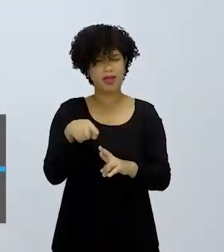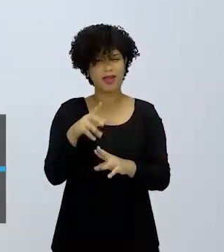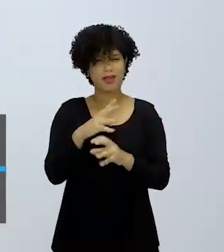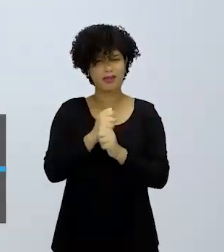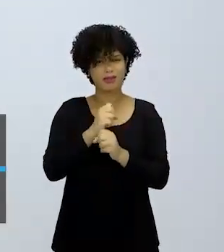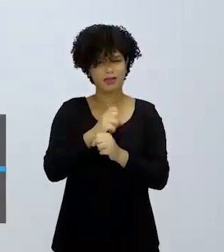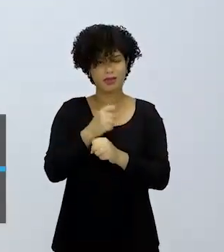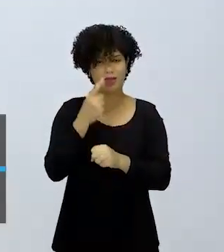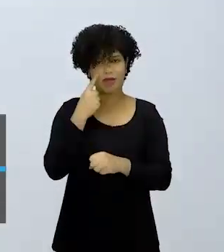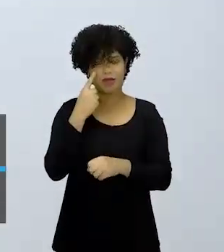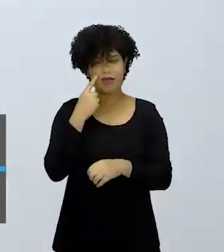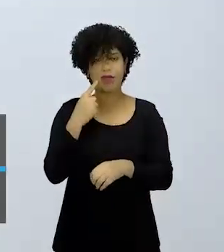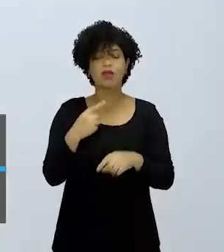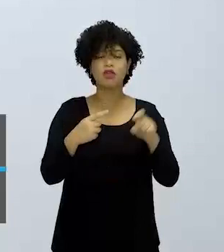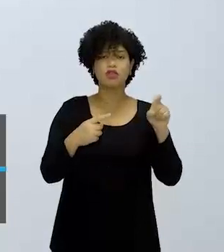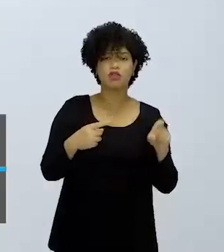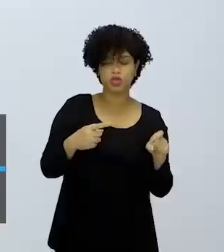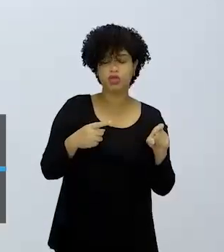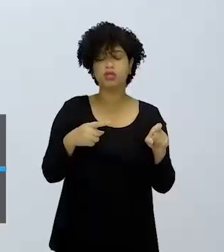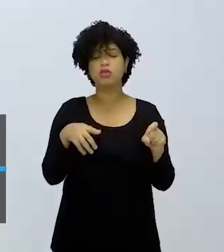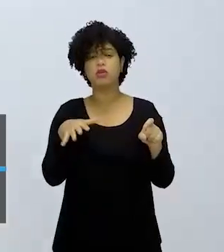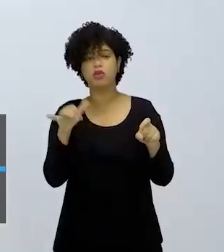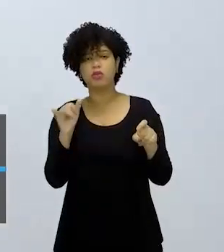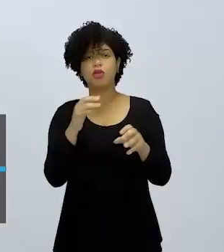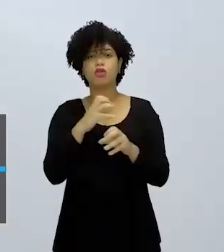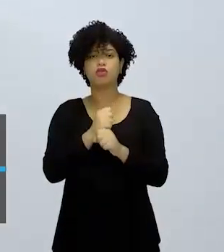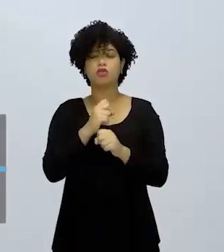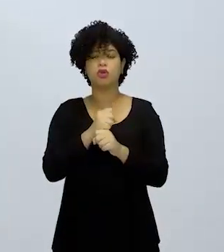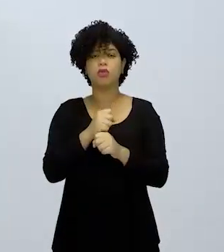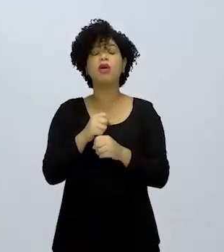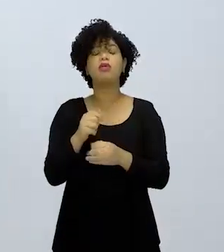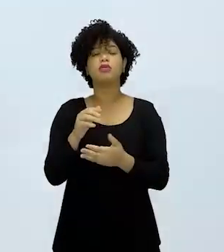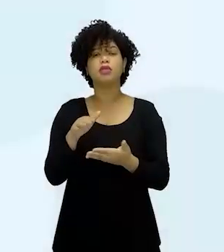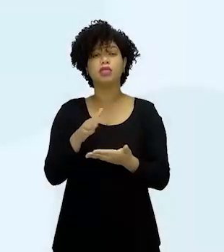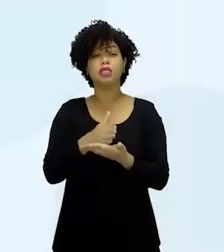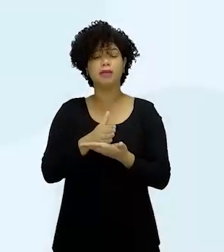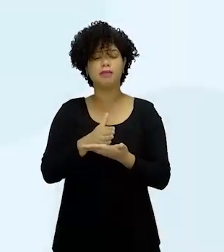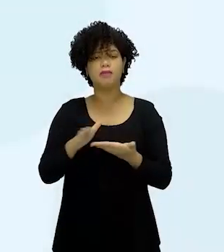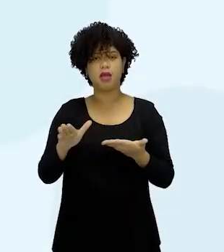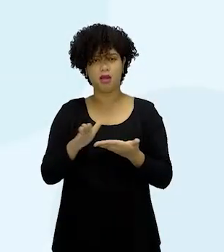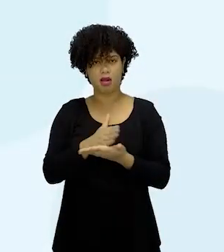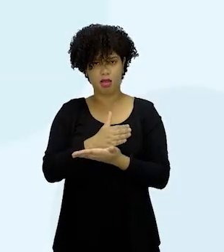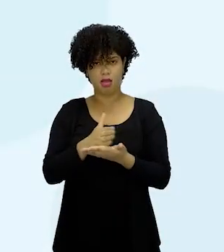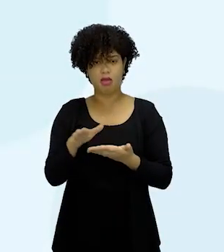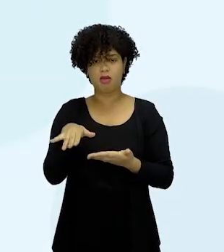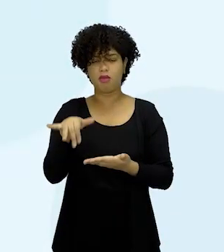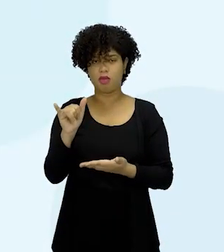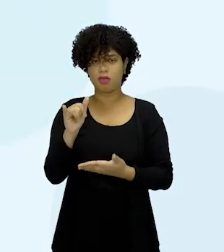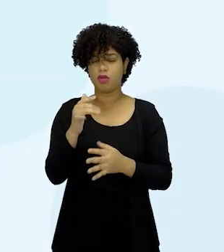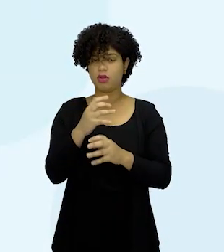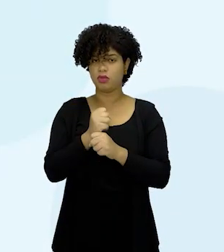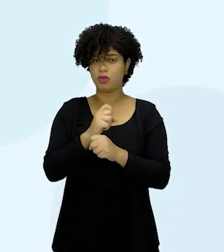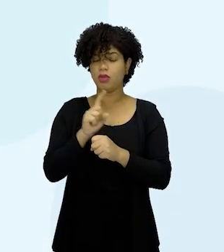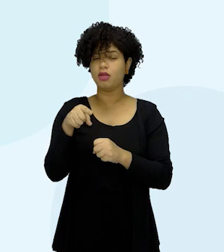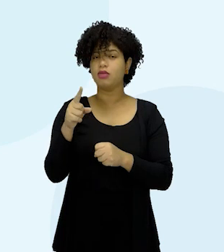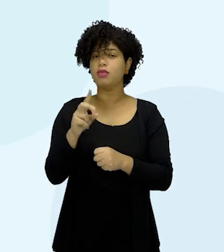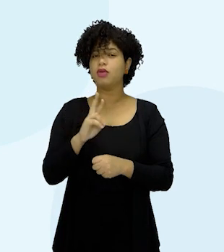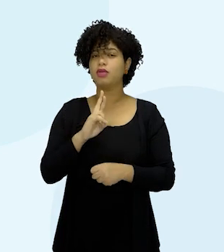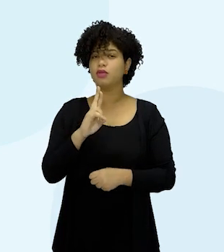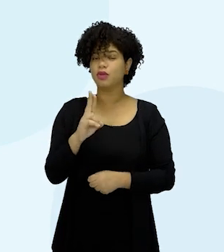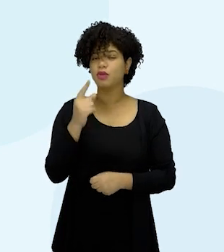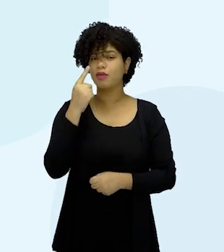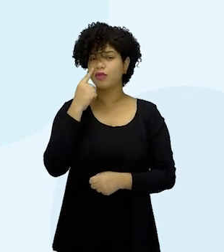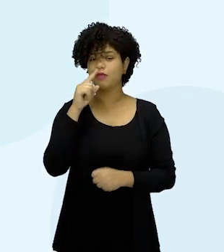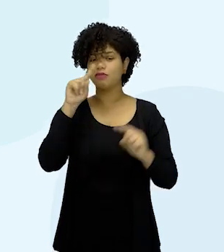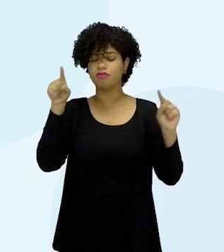você vai pegar o x, fazer a conta e descobrir um y? E aí você vai fazer essa relação, vai fazer a continha, e aí quando você chegar na resposta, você vai ligar